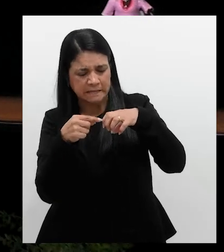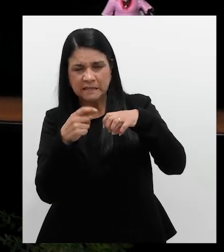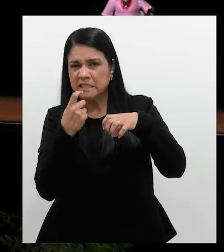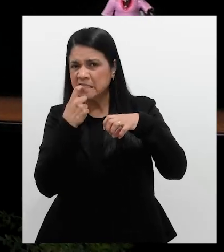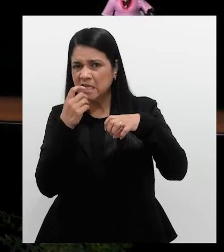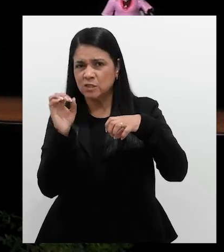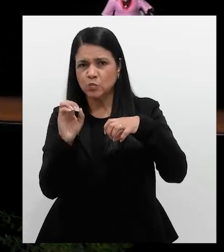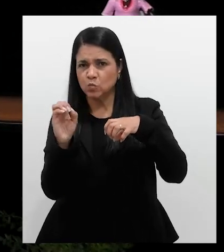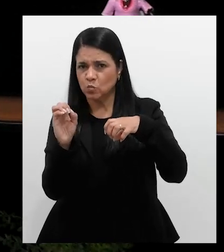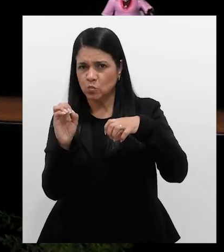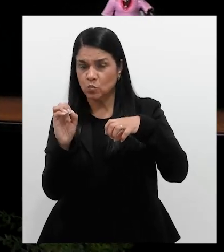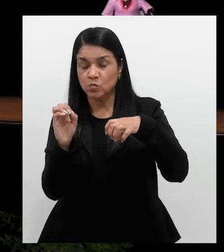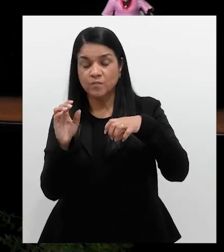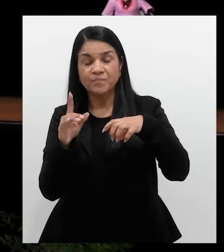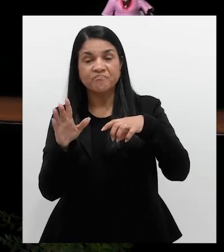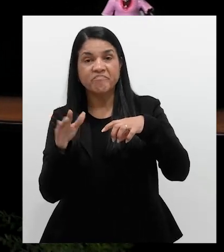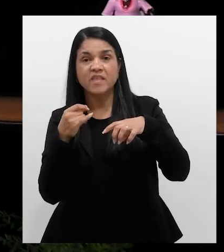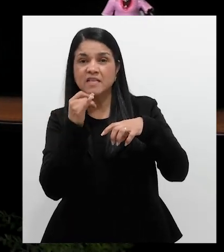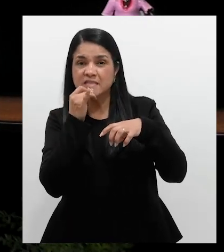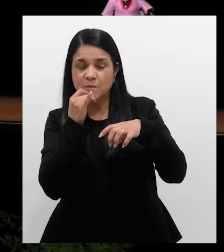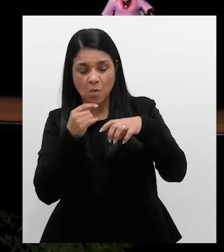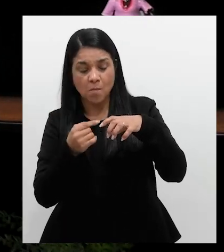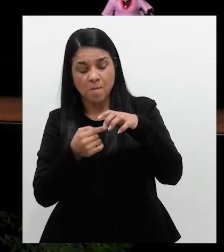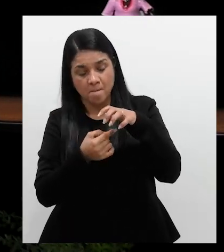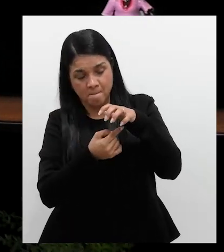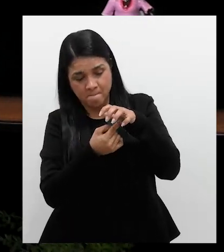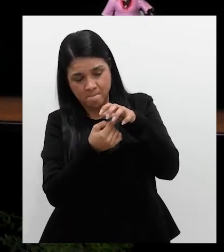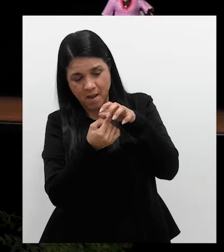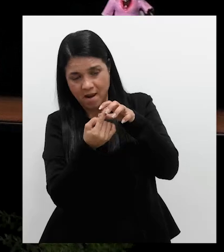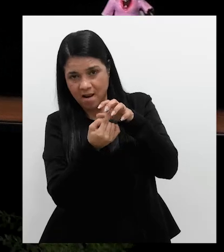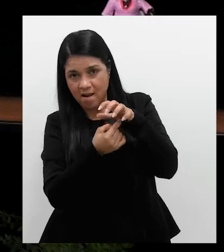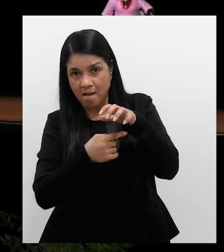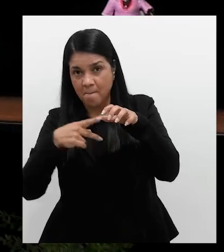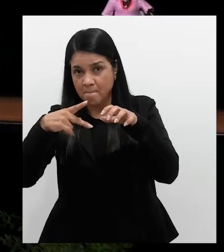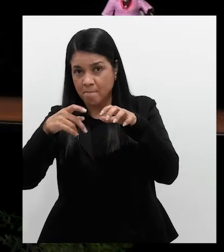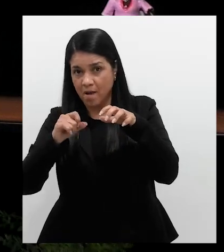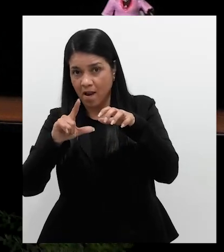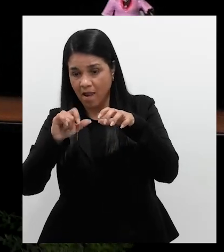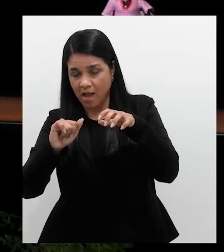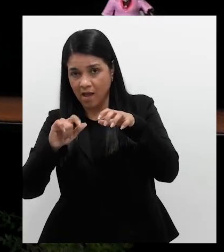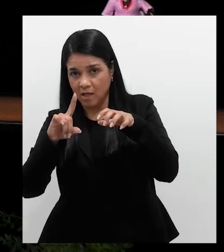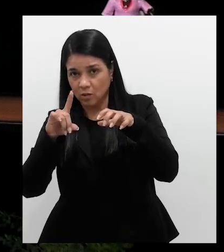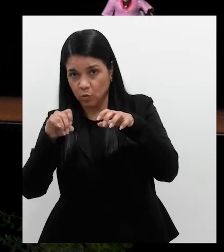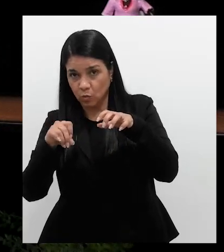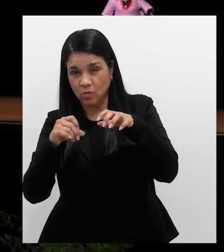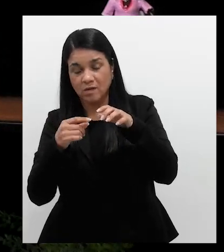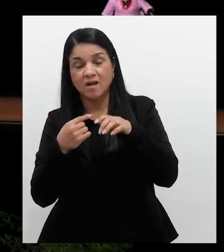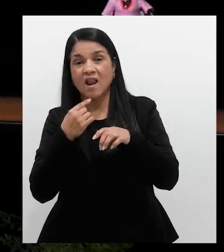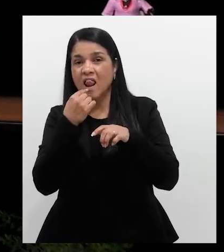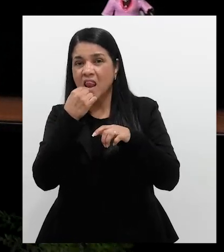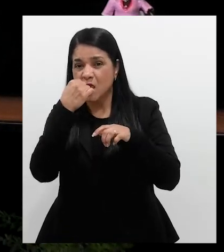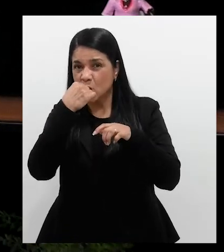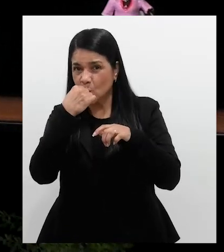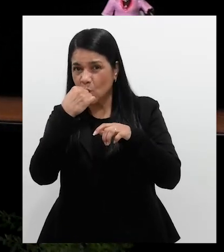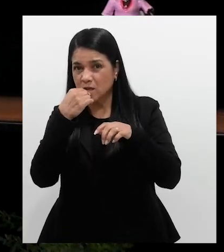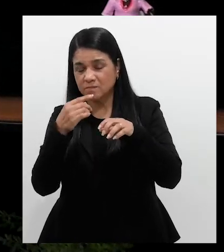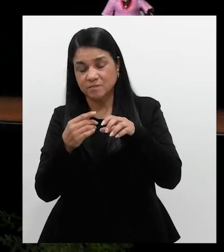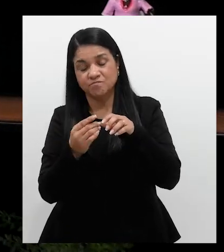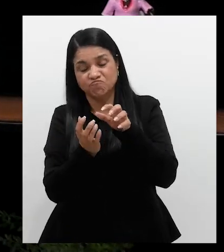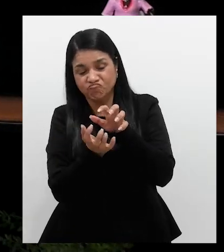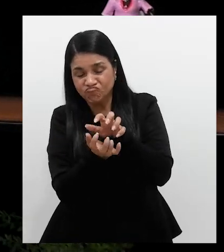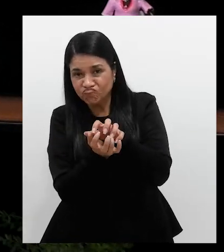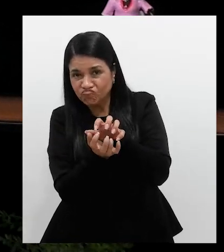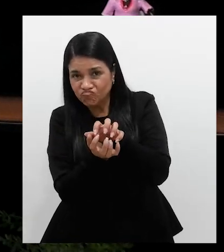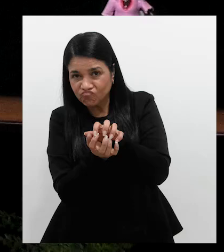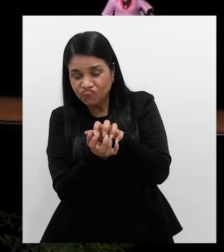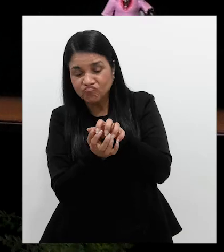dente, que não tem nada a ver com a gengiva, com o periodonto, enfim. Mas lesões no palato, que é o céu da boca, no assoalho de boca, que é ali embaixo da língua, até na própria língua.